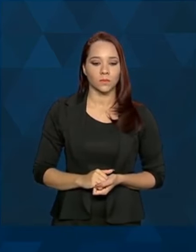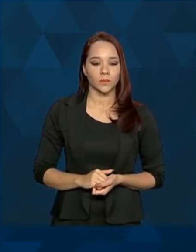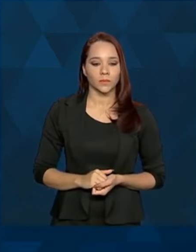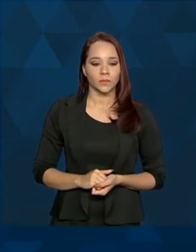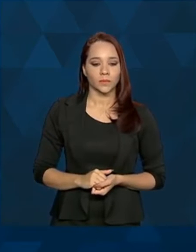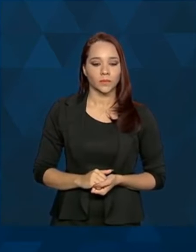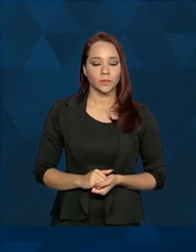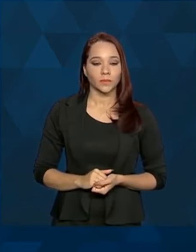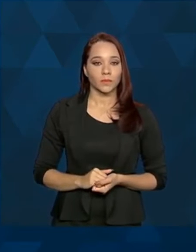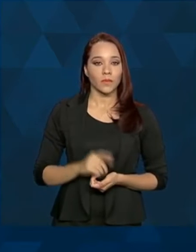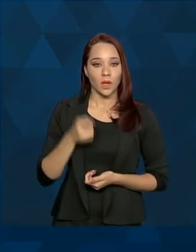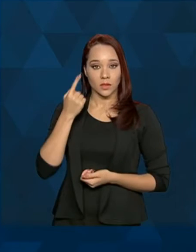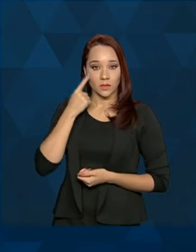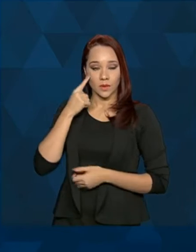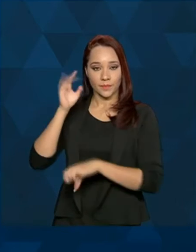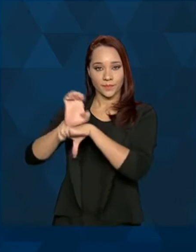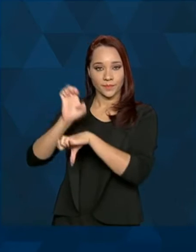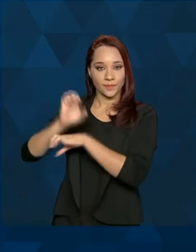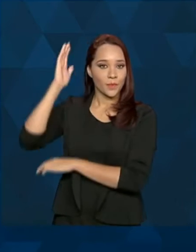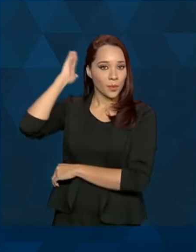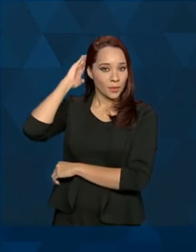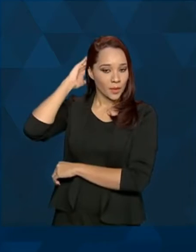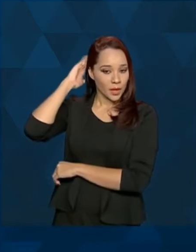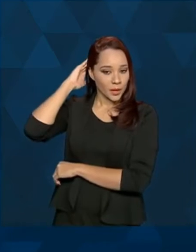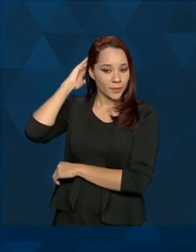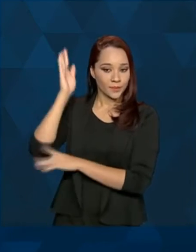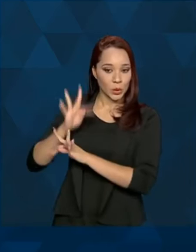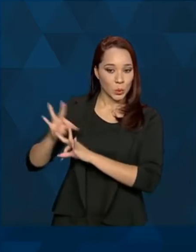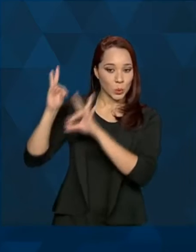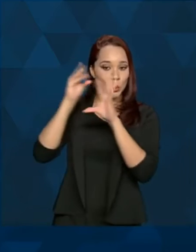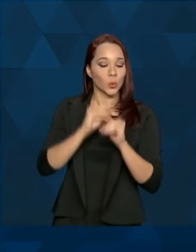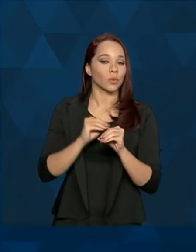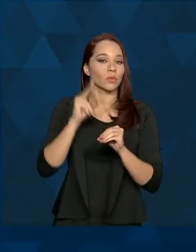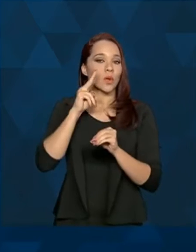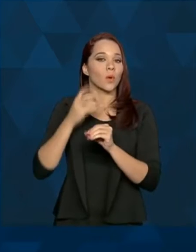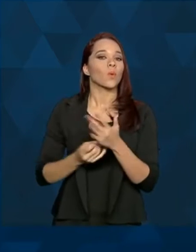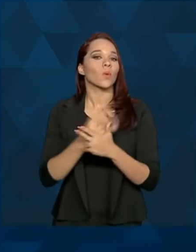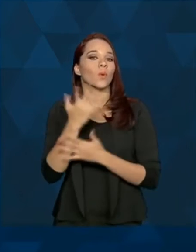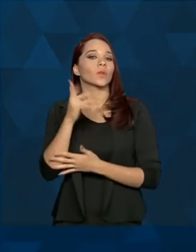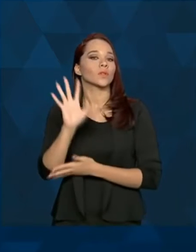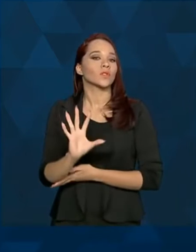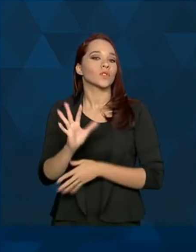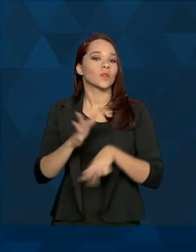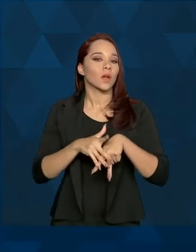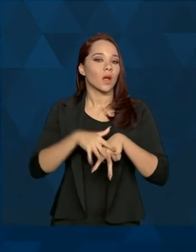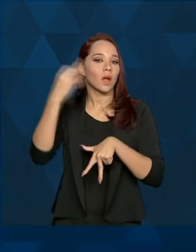Quando você olha, por exemplo, no estado do Pará como um todo, você tem um quantitativo de casos de